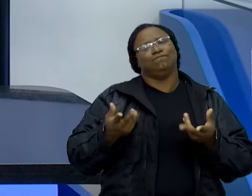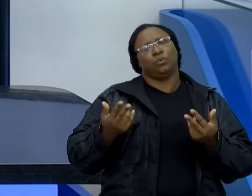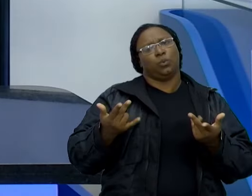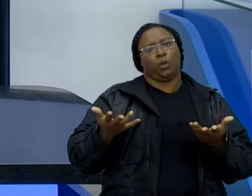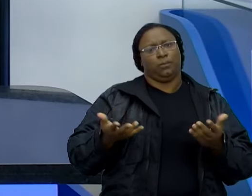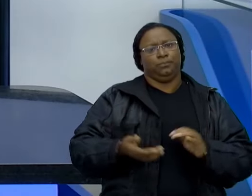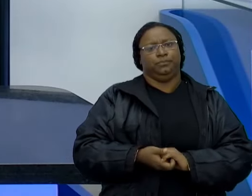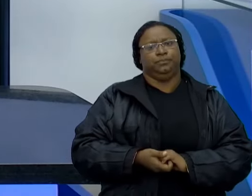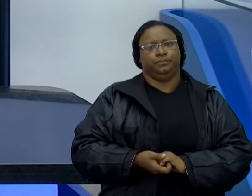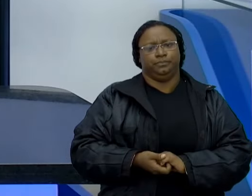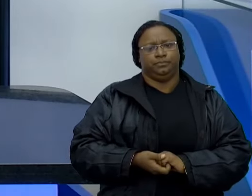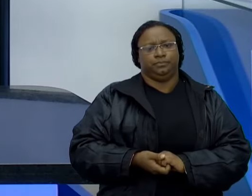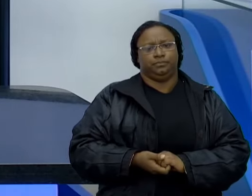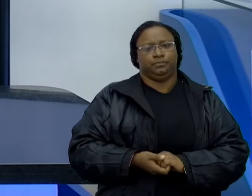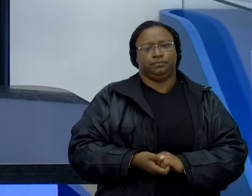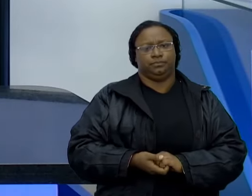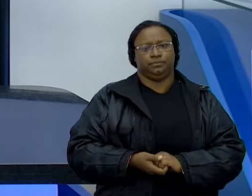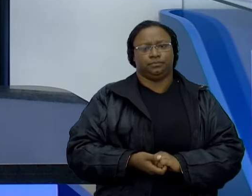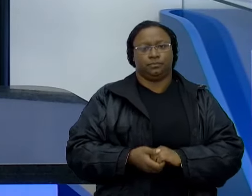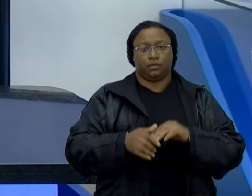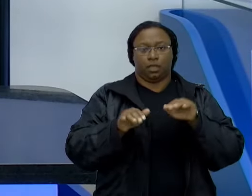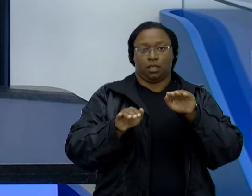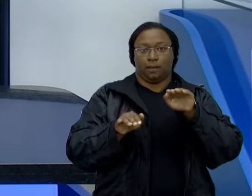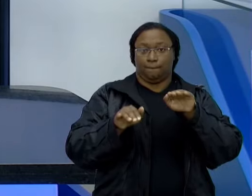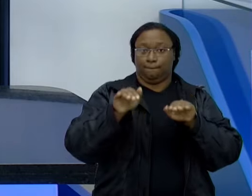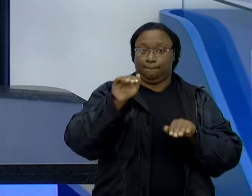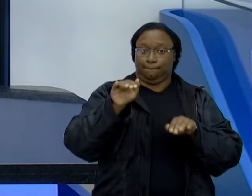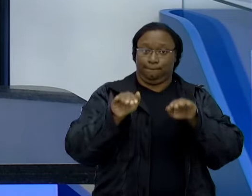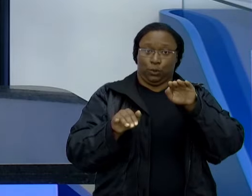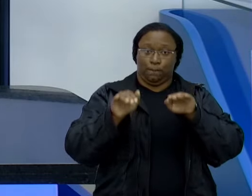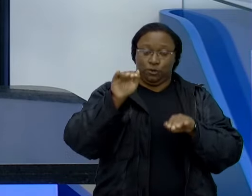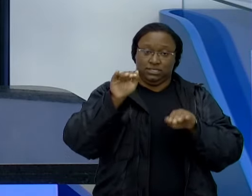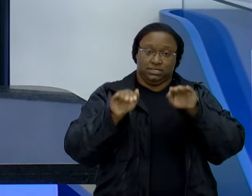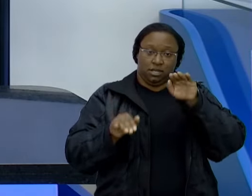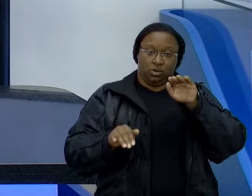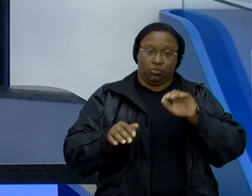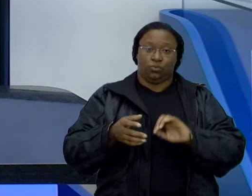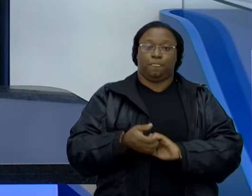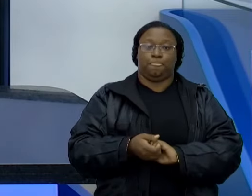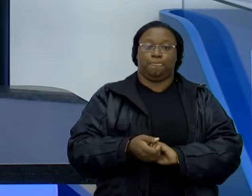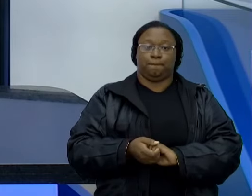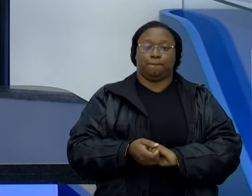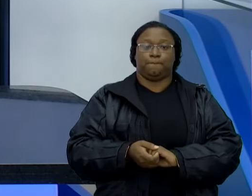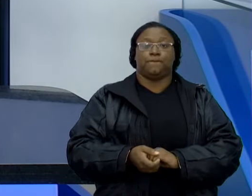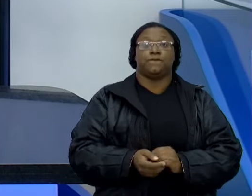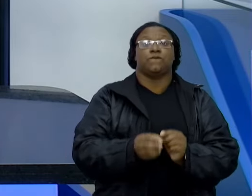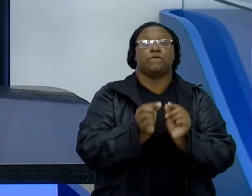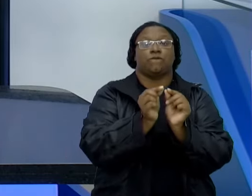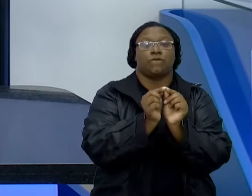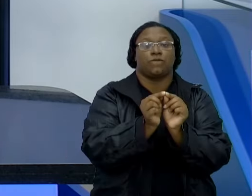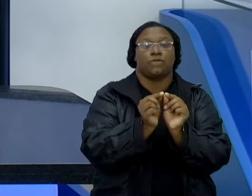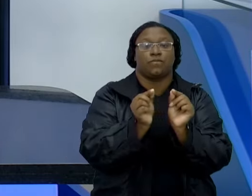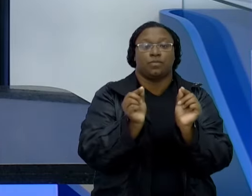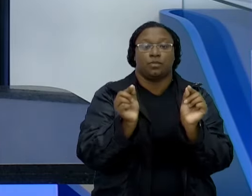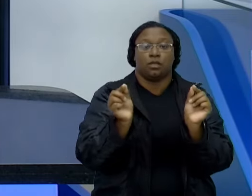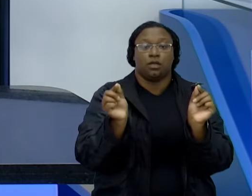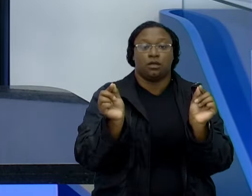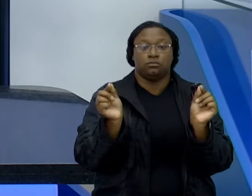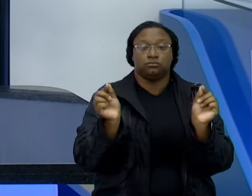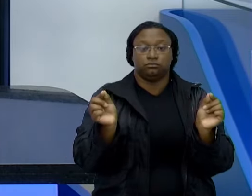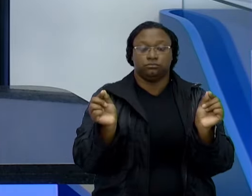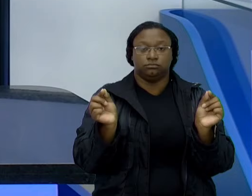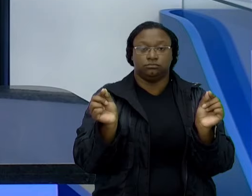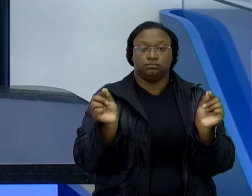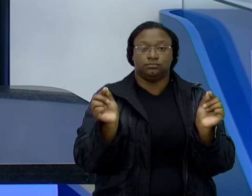proporção. E por falar em proporção, eu trouxe aqui para você, quando a gente fala muito de escala, eu trouxe